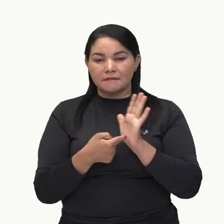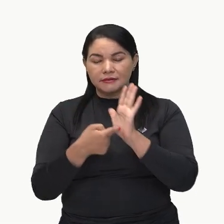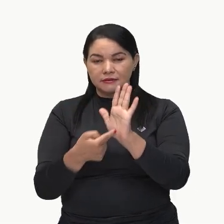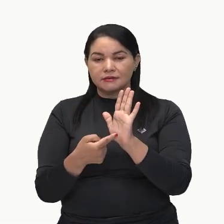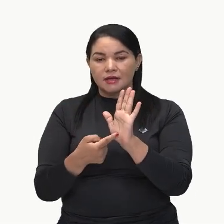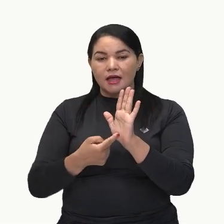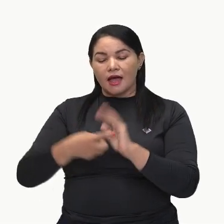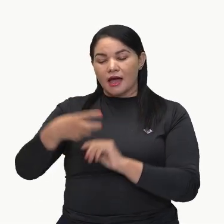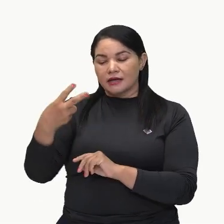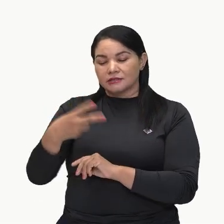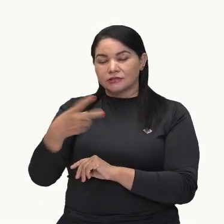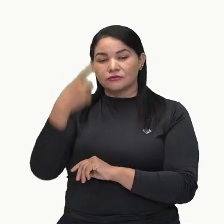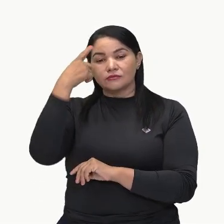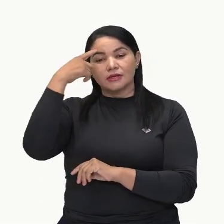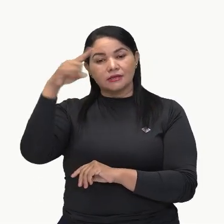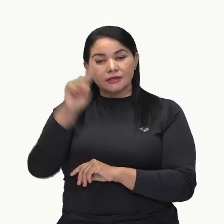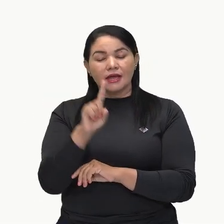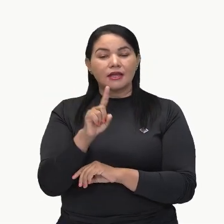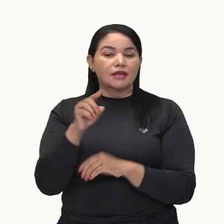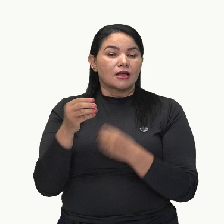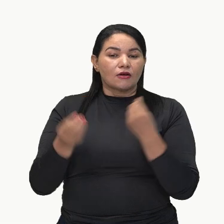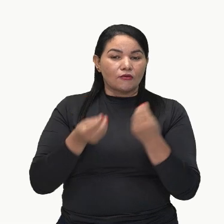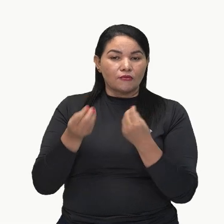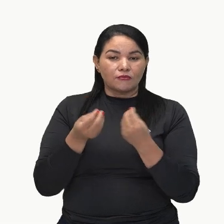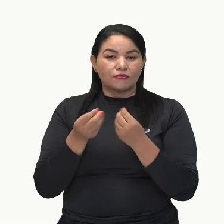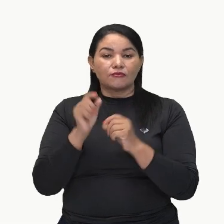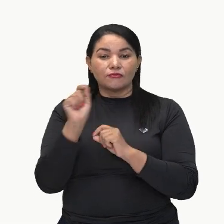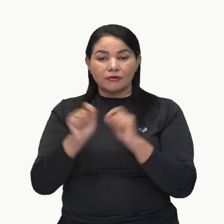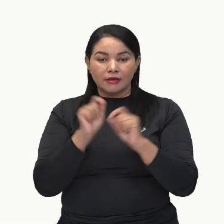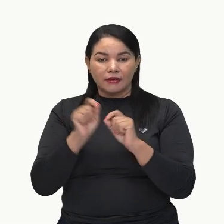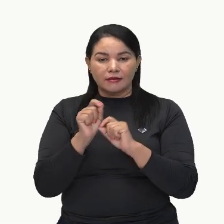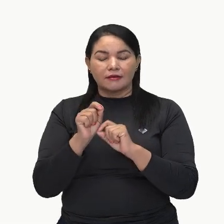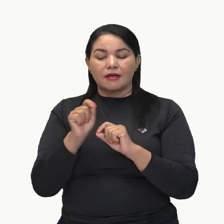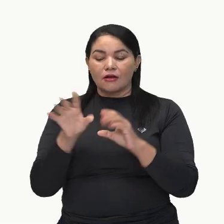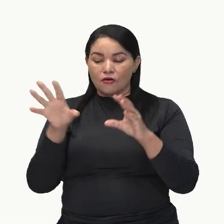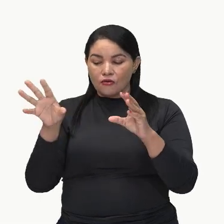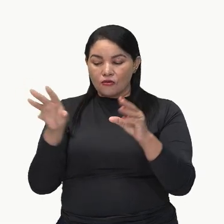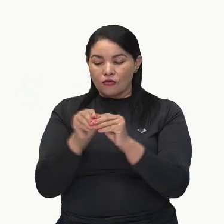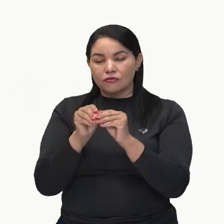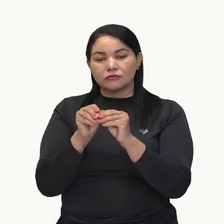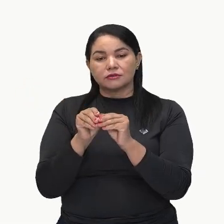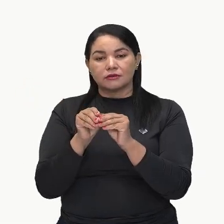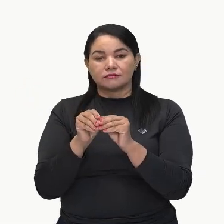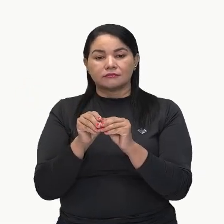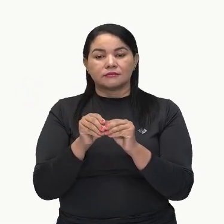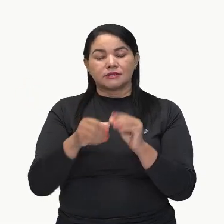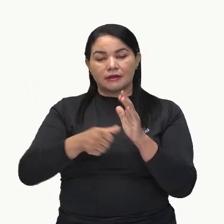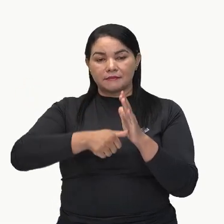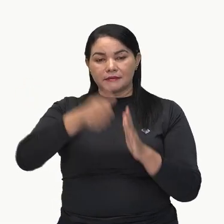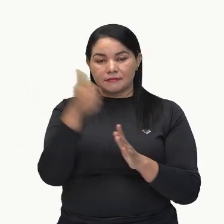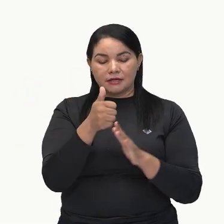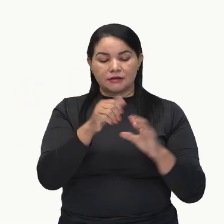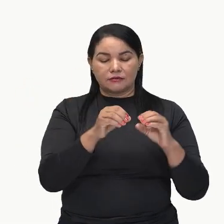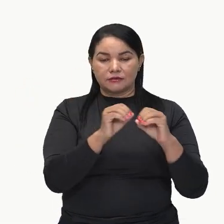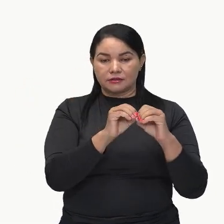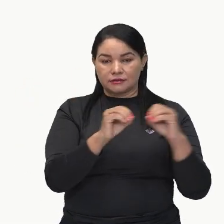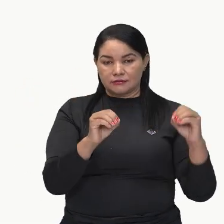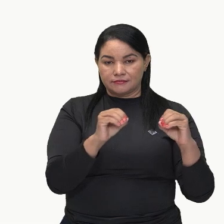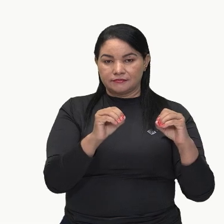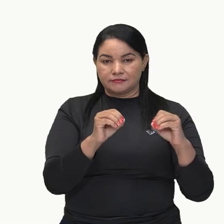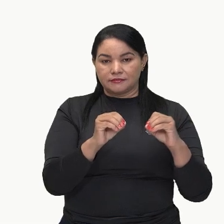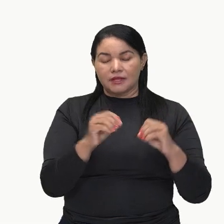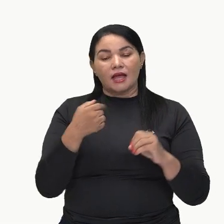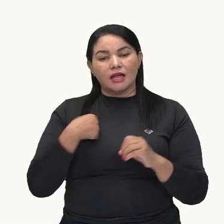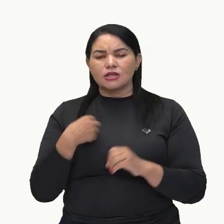como conclusão da primeira. Então, eu usei qual conjunção para essa minha